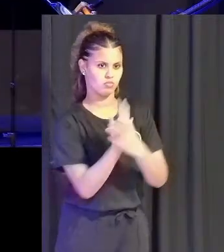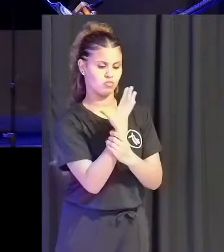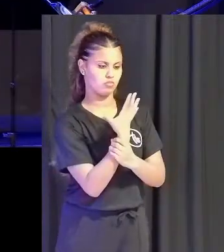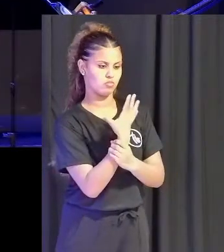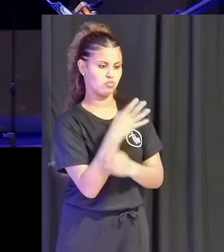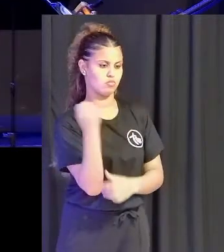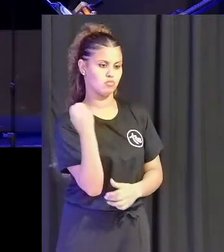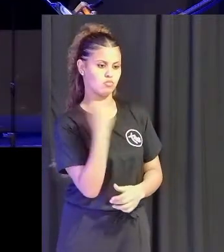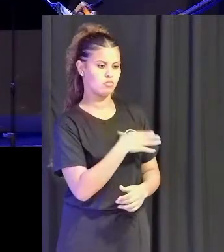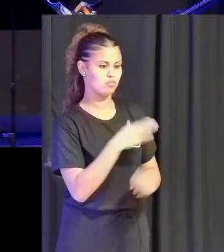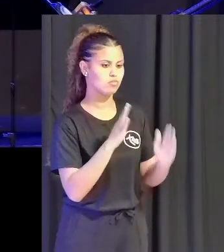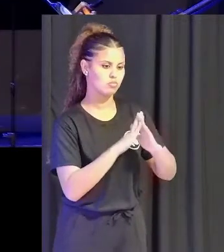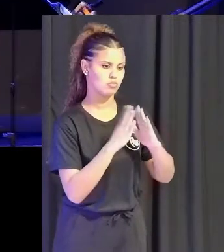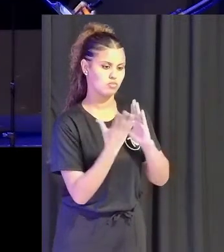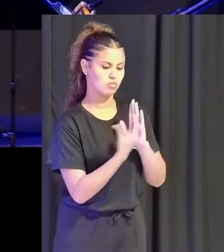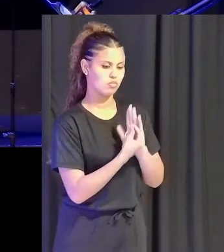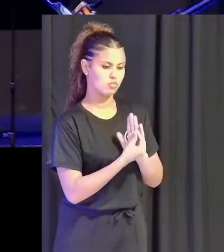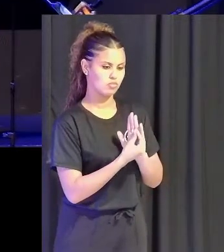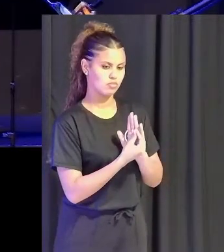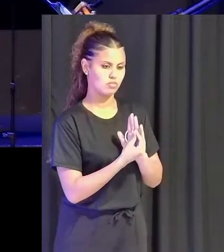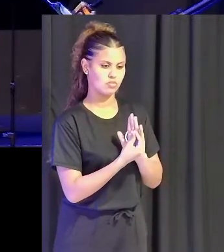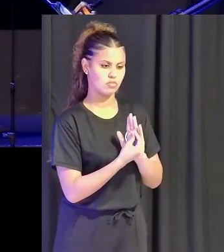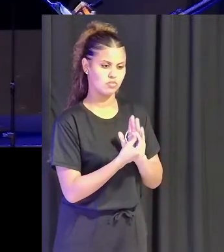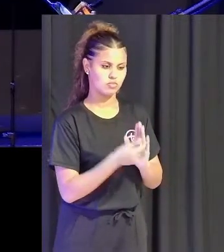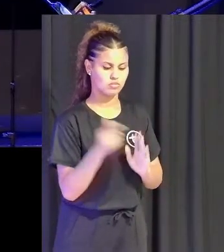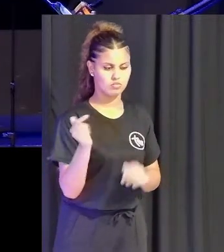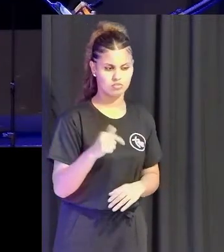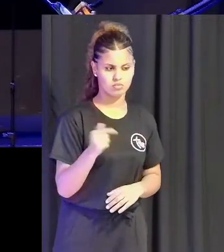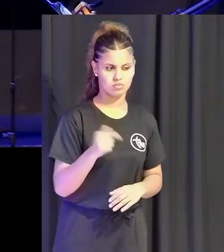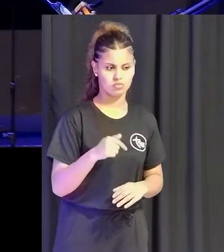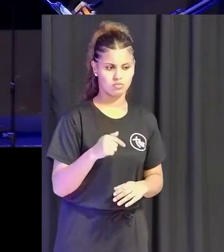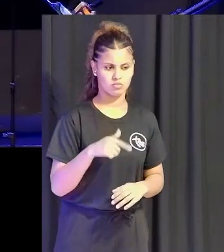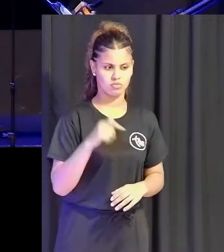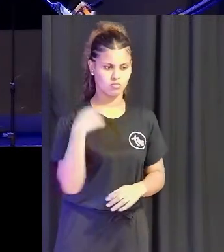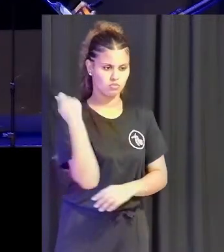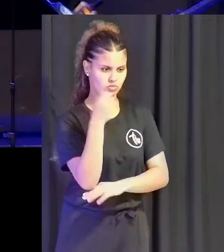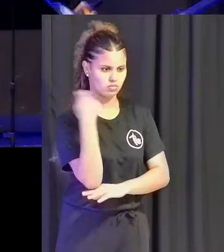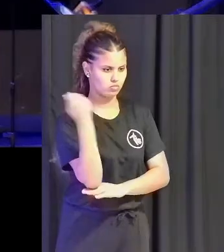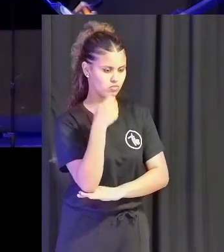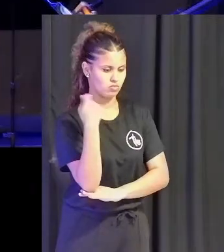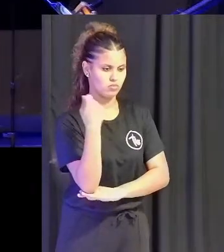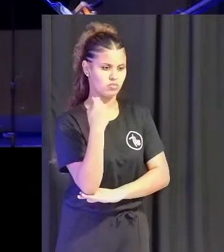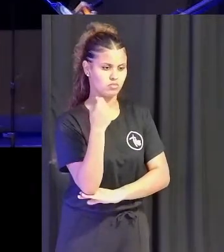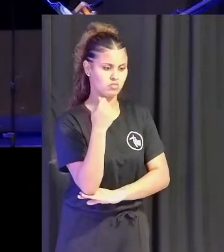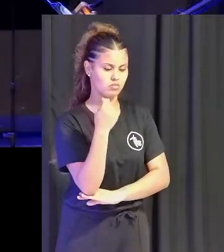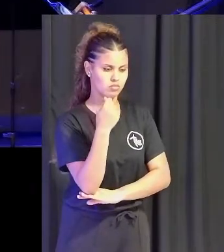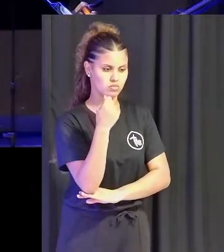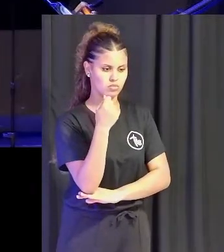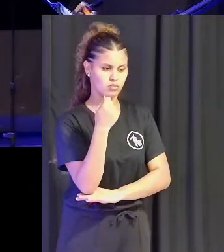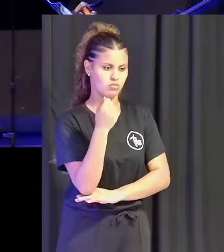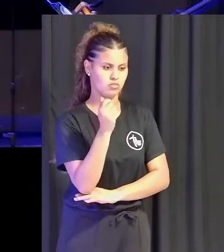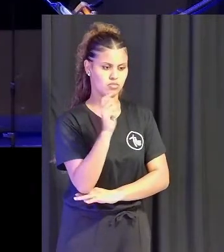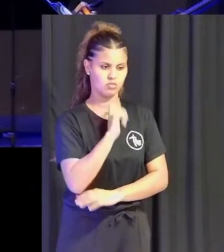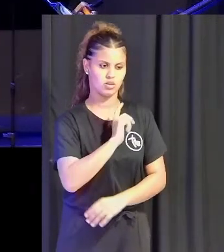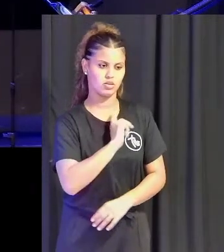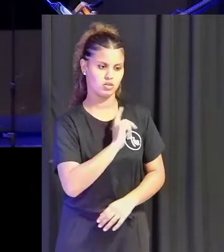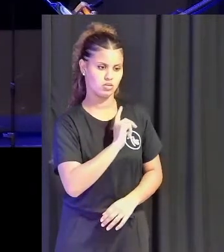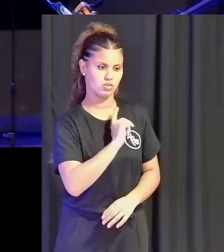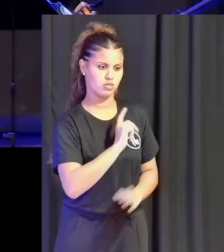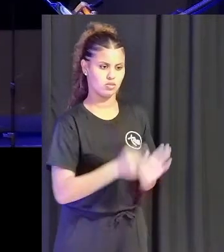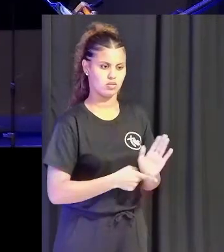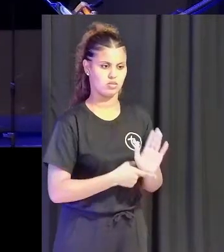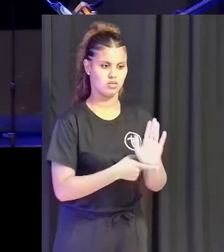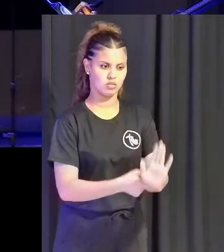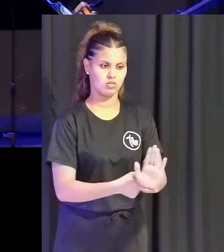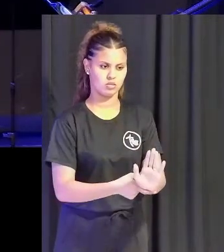até Novo Hamburgo e um pouco além. E essa função nós temos ajudado um pouco vários diferentes trabalhos de